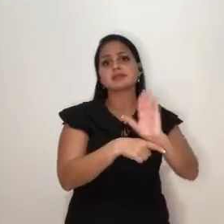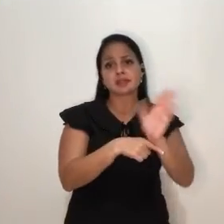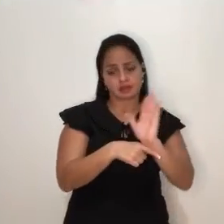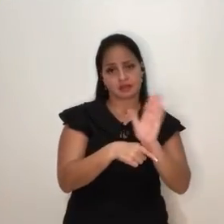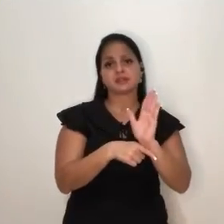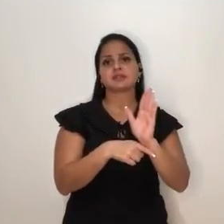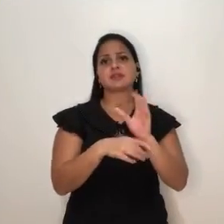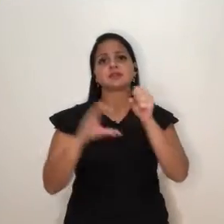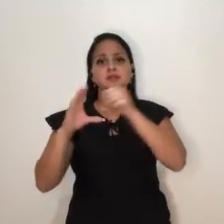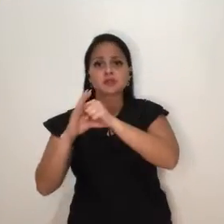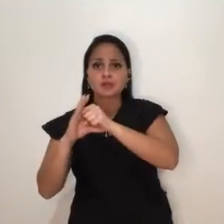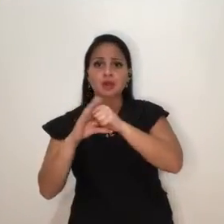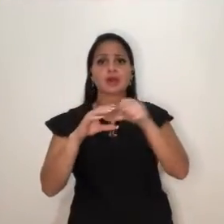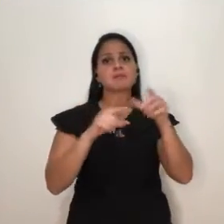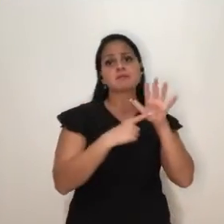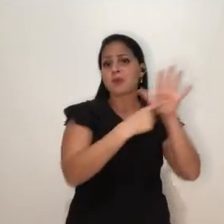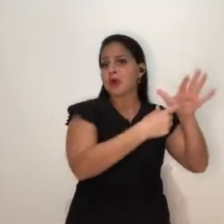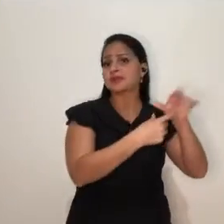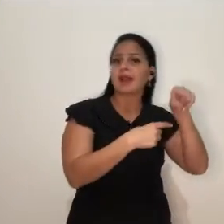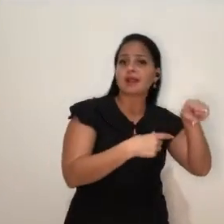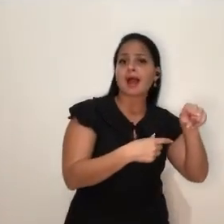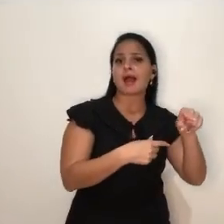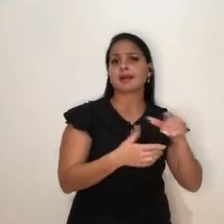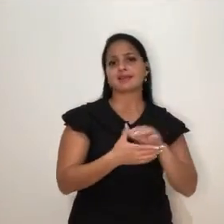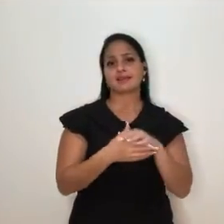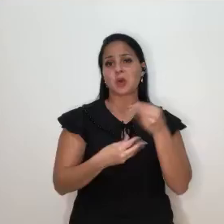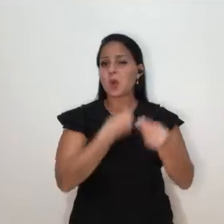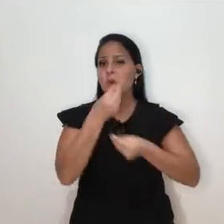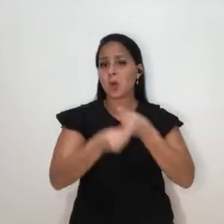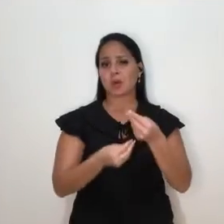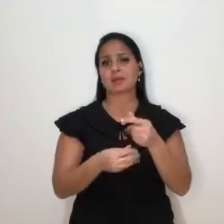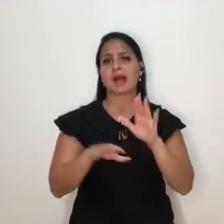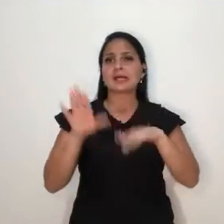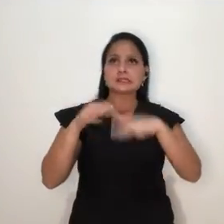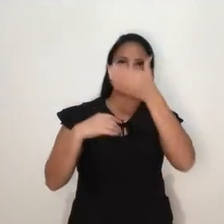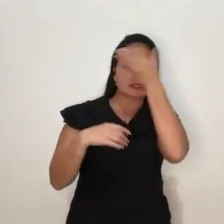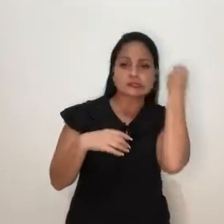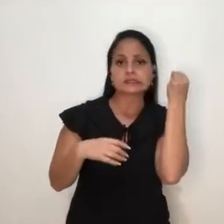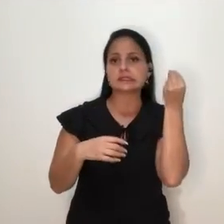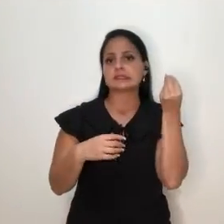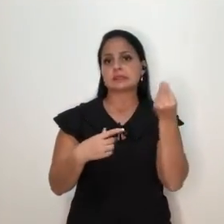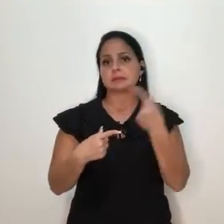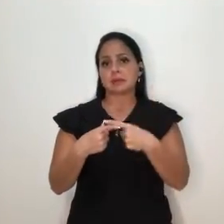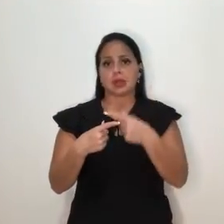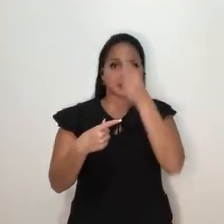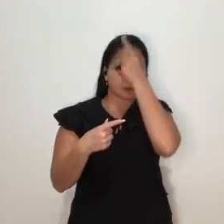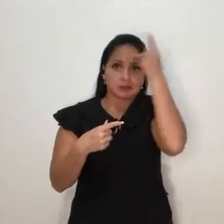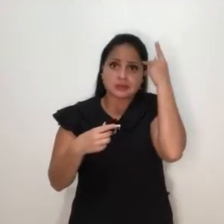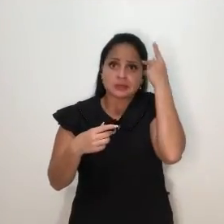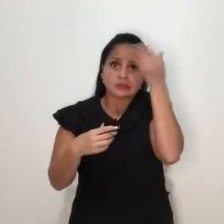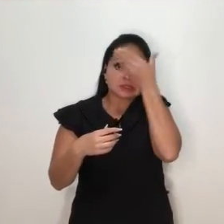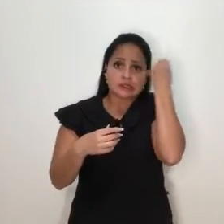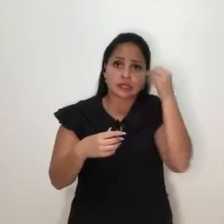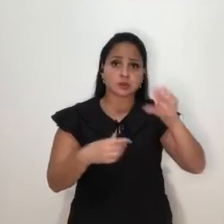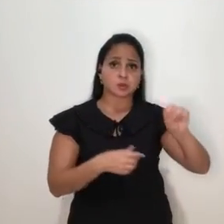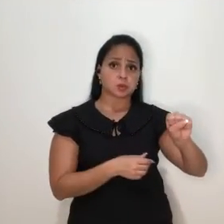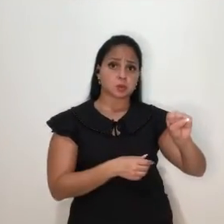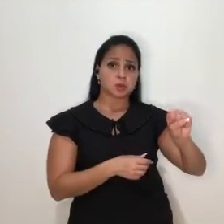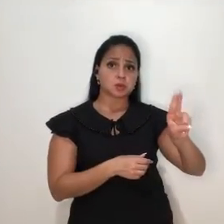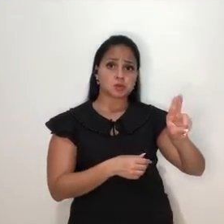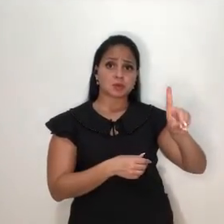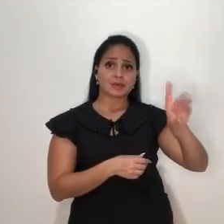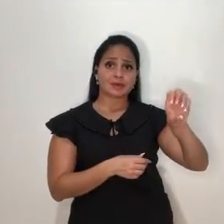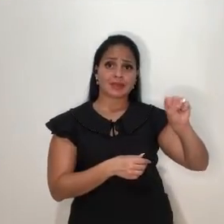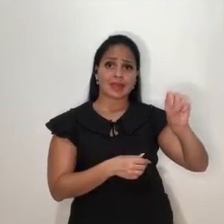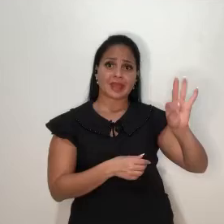Centro-Oeste é às vezes até esquecido pelas pessoas do Sudeste. Então eu pude levar um pouquinho da cultura da gente para eles,